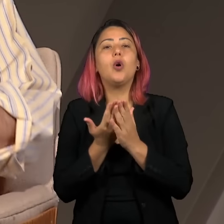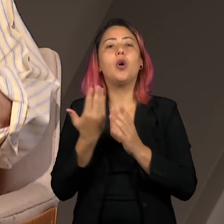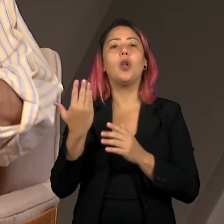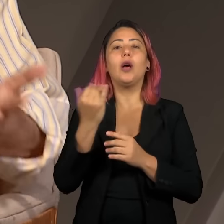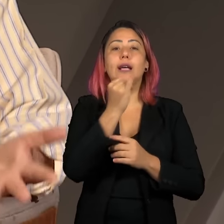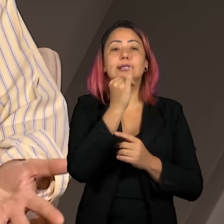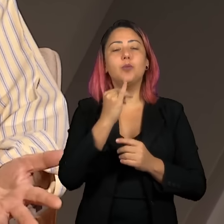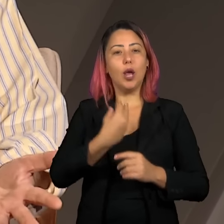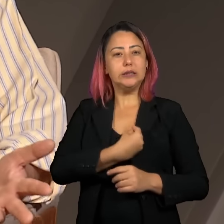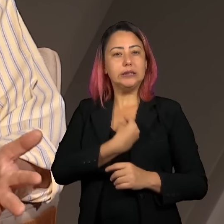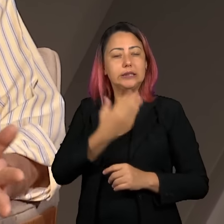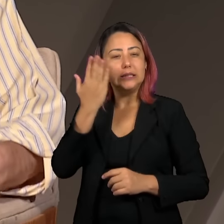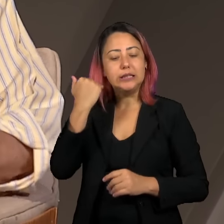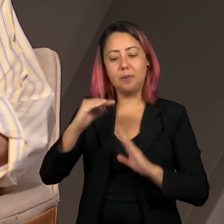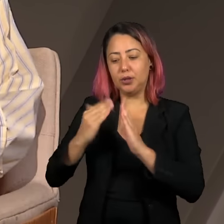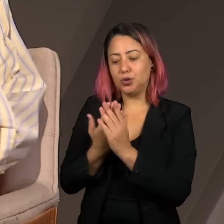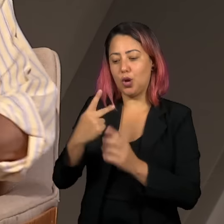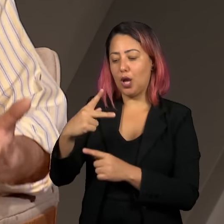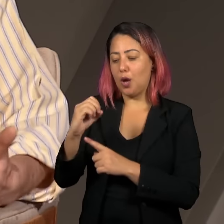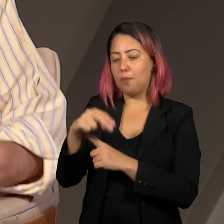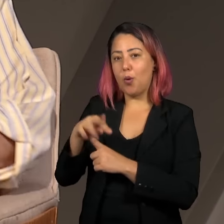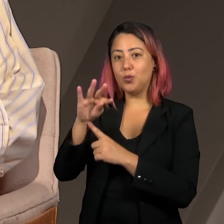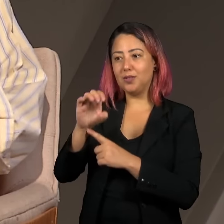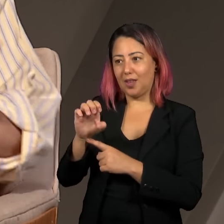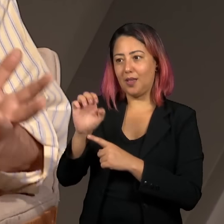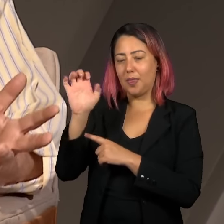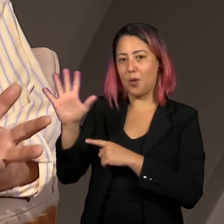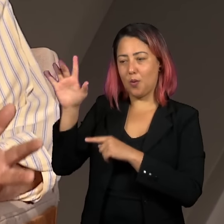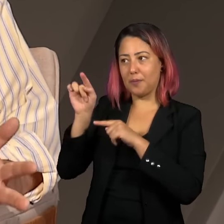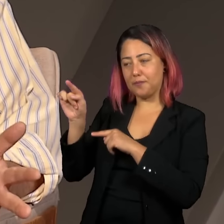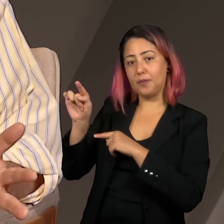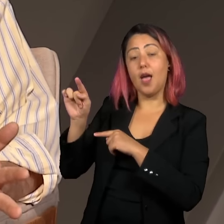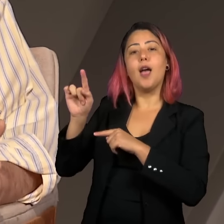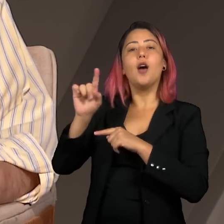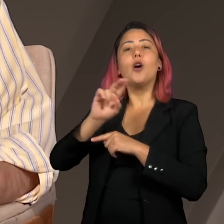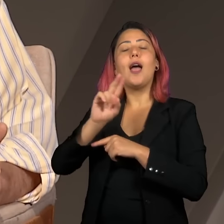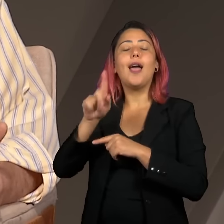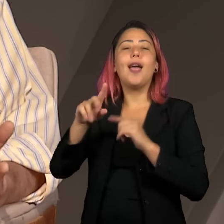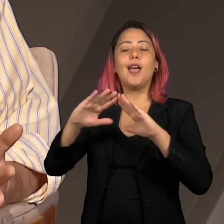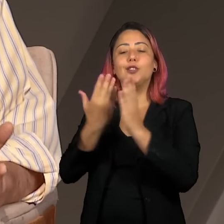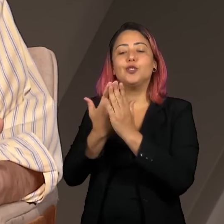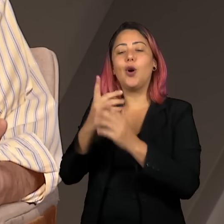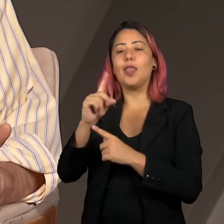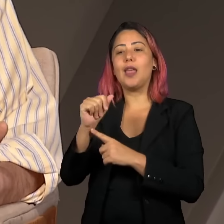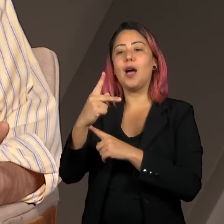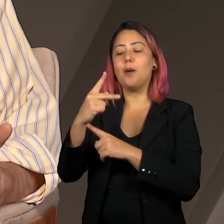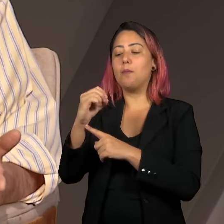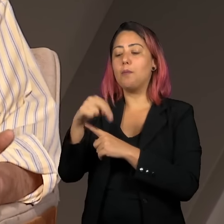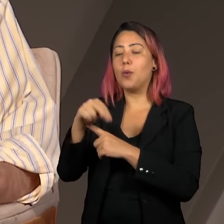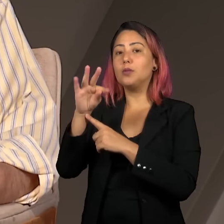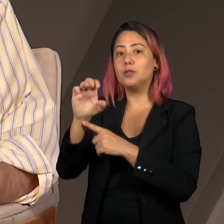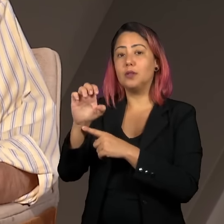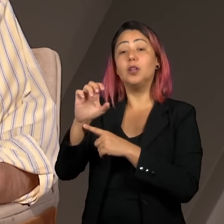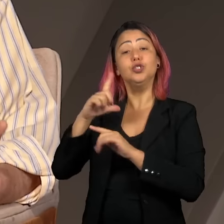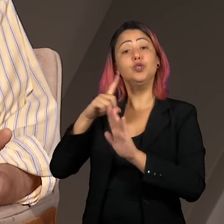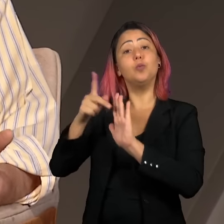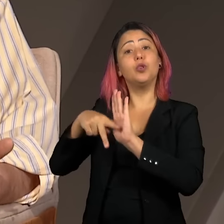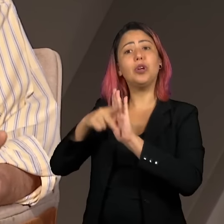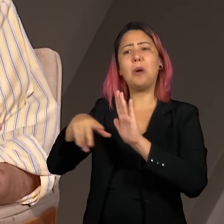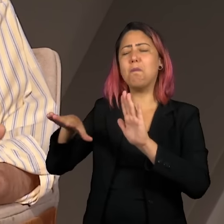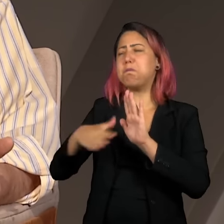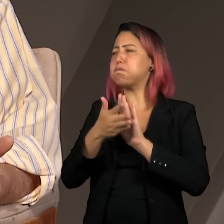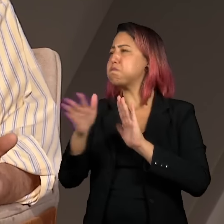ponte era uma escola pública que seguiu por outro caminho n e a gente não tem